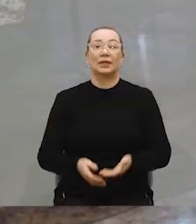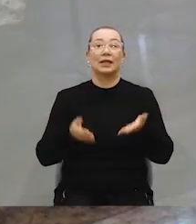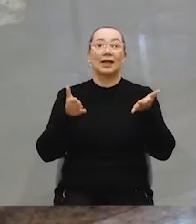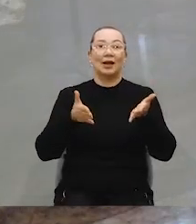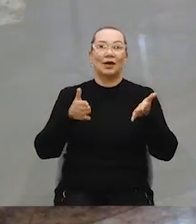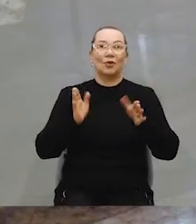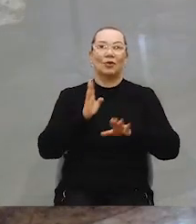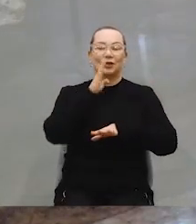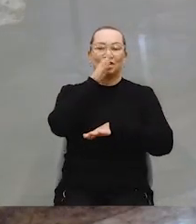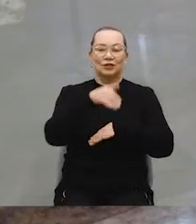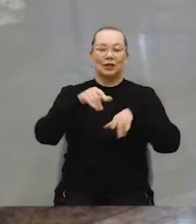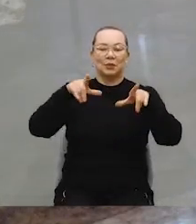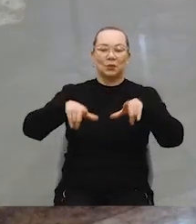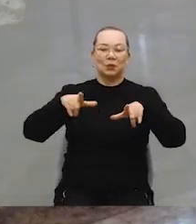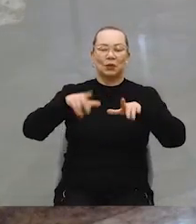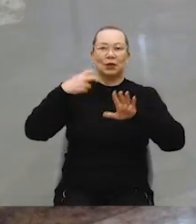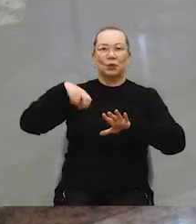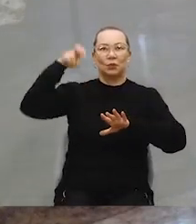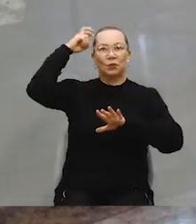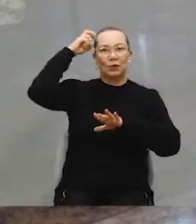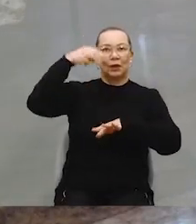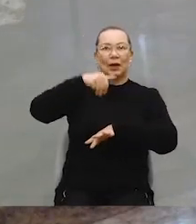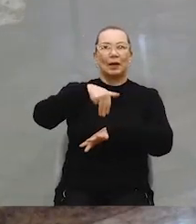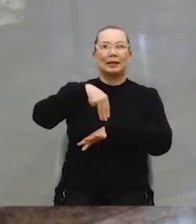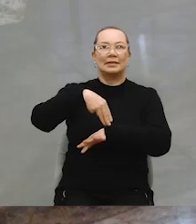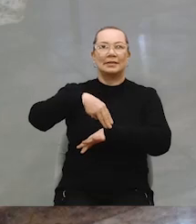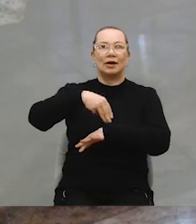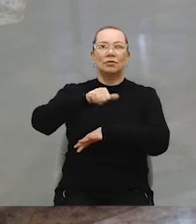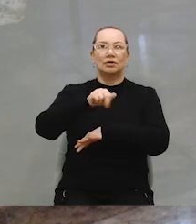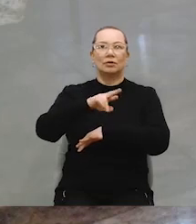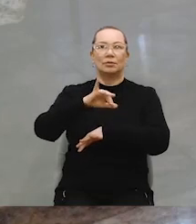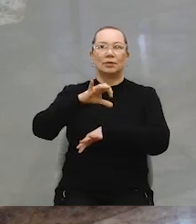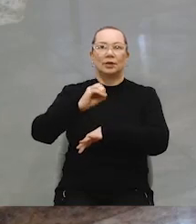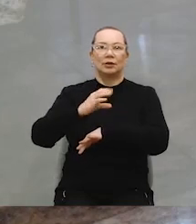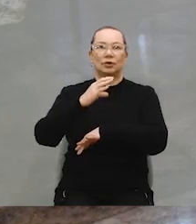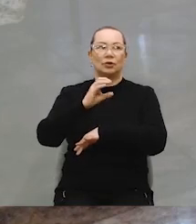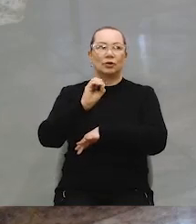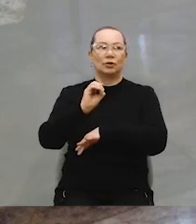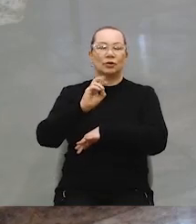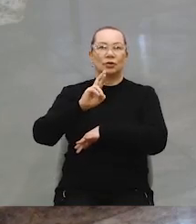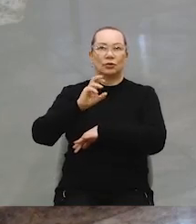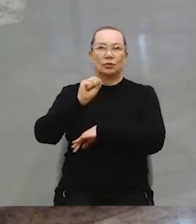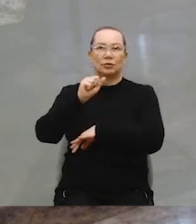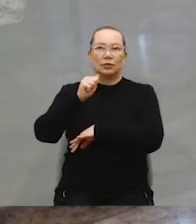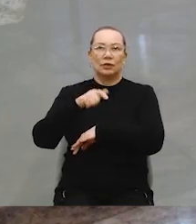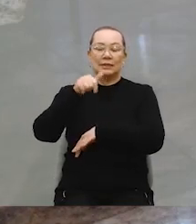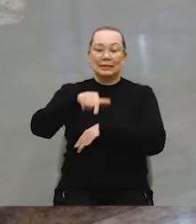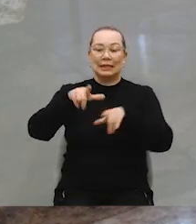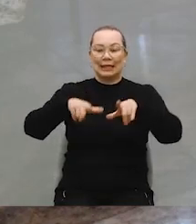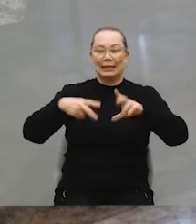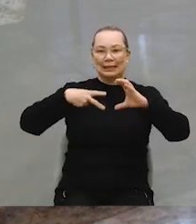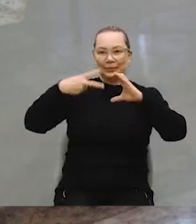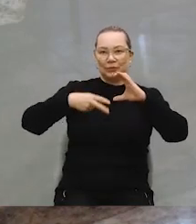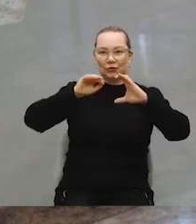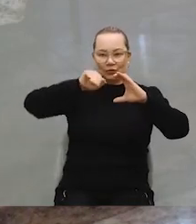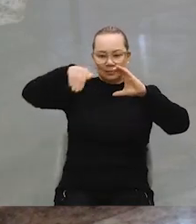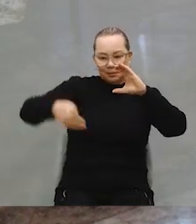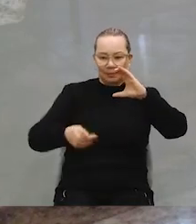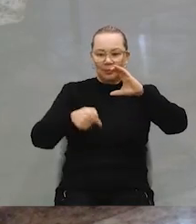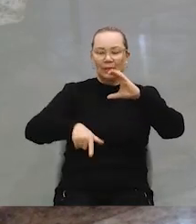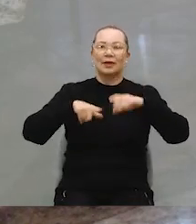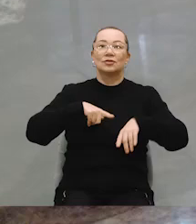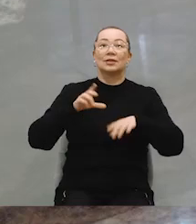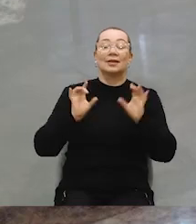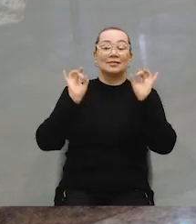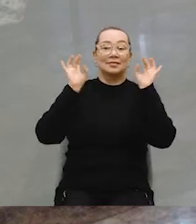Estamos aqui direto do Espaço Cultural Mário Croza, no subsolo da Câmara de Vereadores, para uma edição especialíssima do